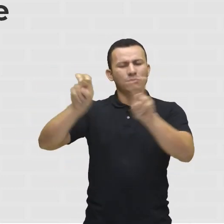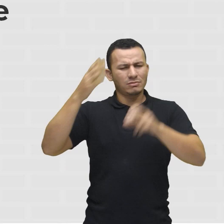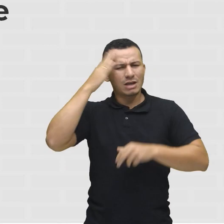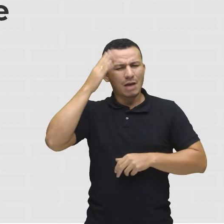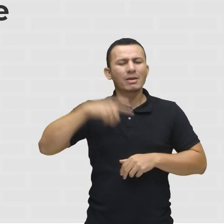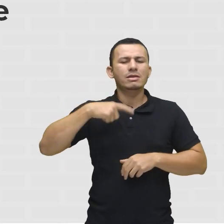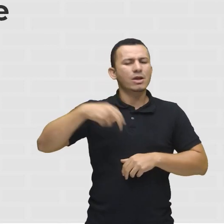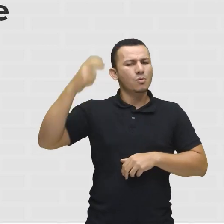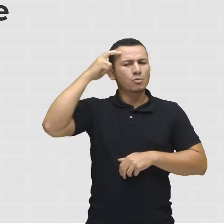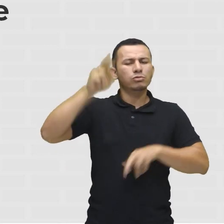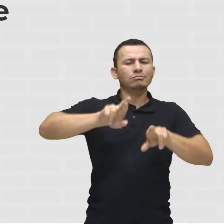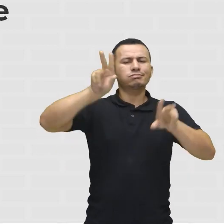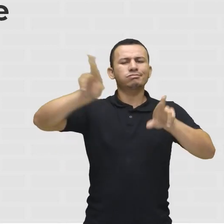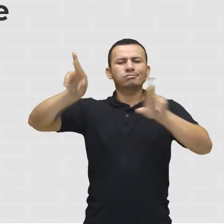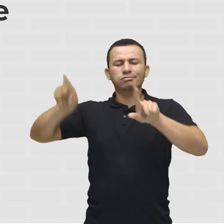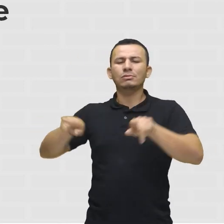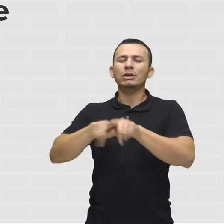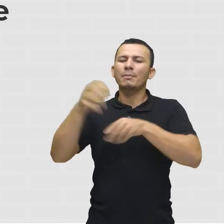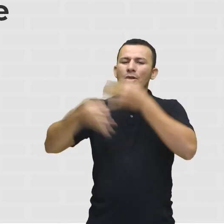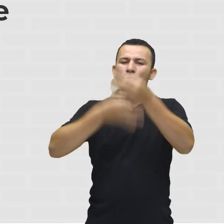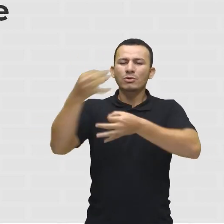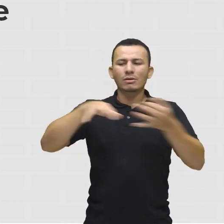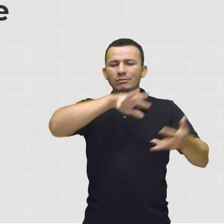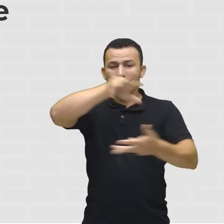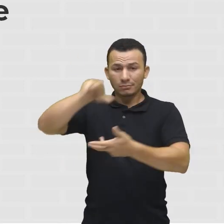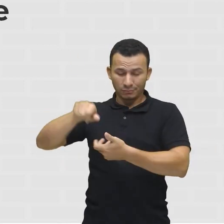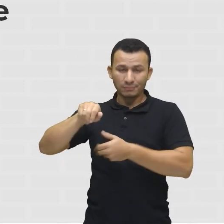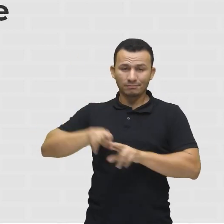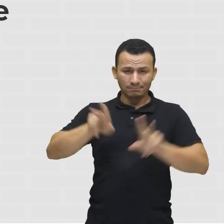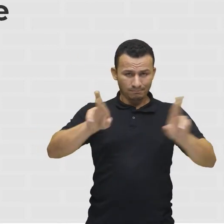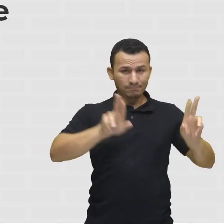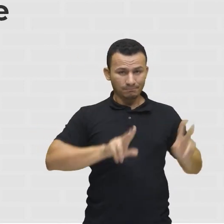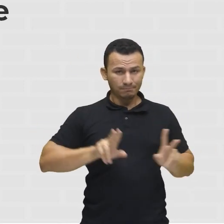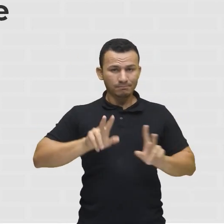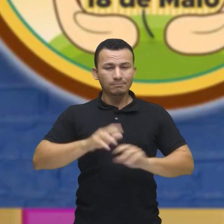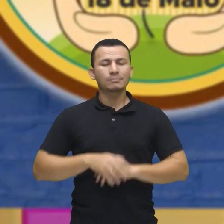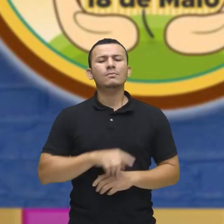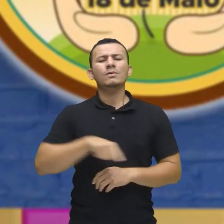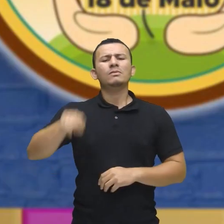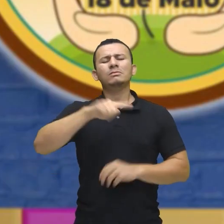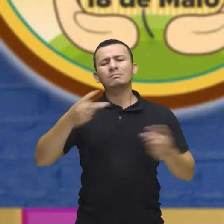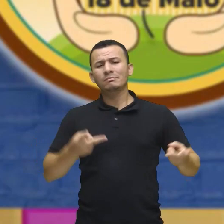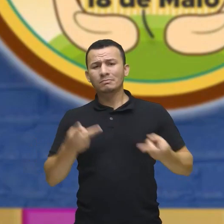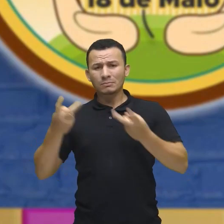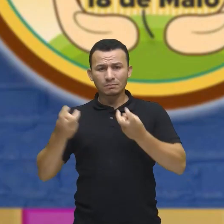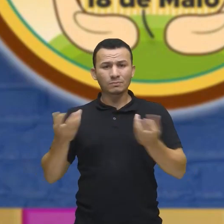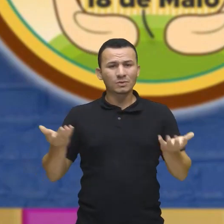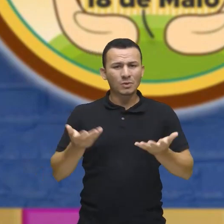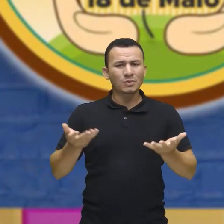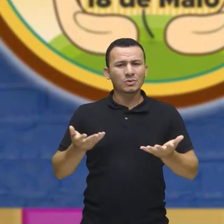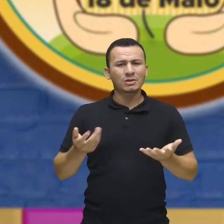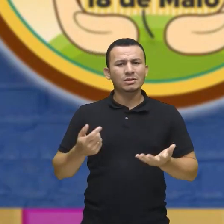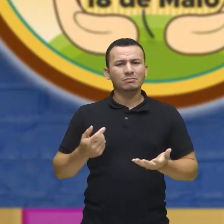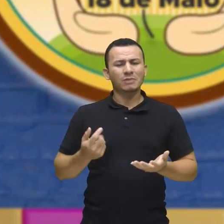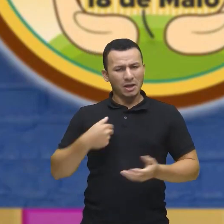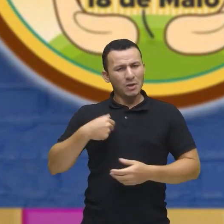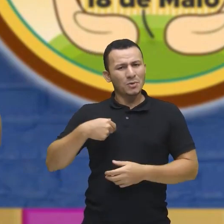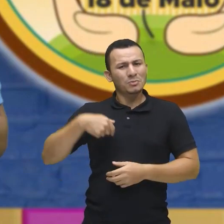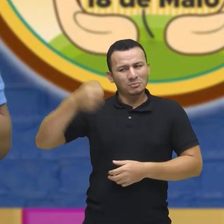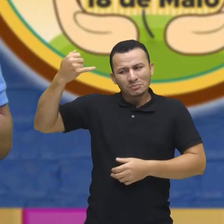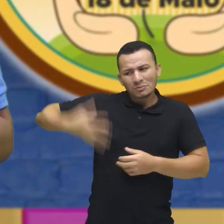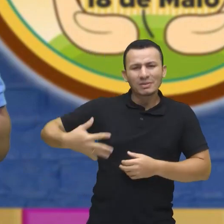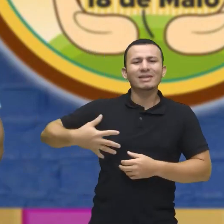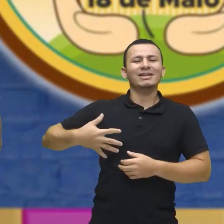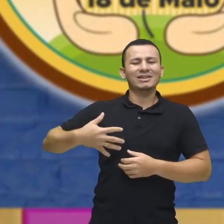culturas e visões do mundo. Vocês estão percebendo que aquilo que a professora Lúcia falou e que está